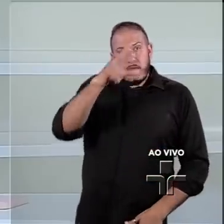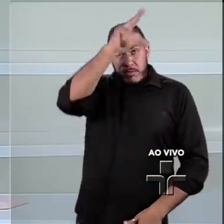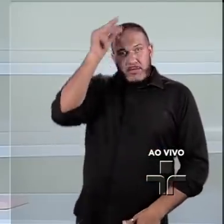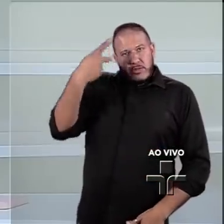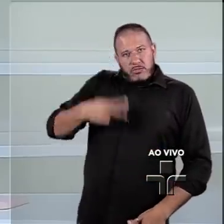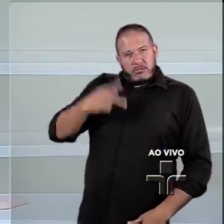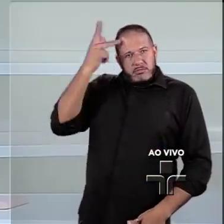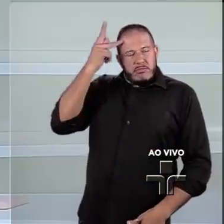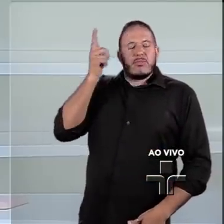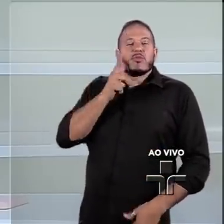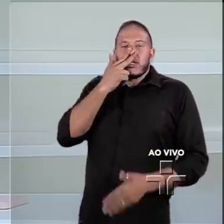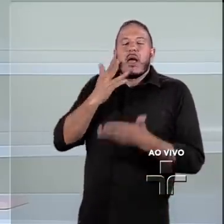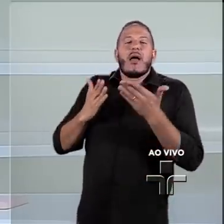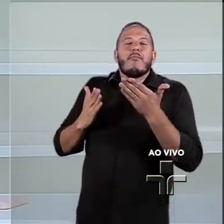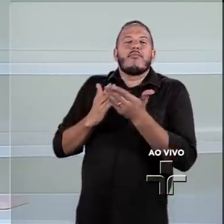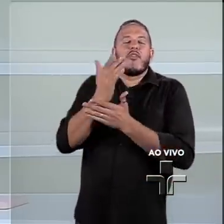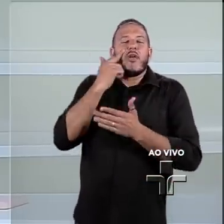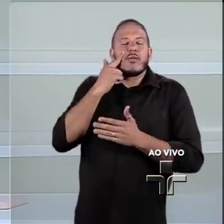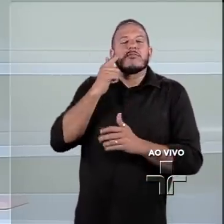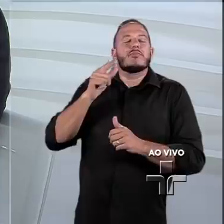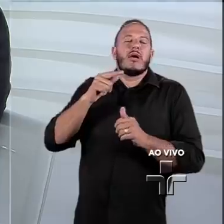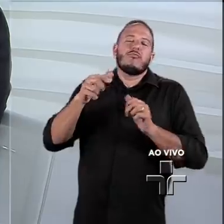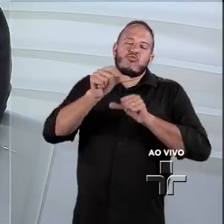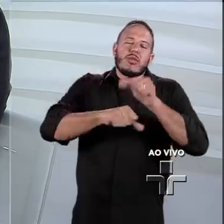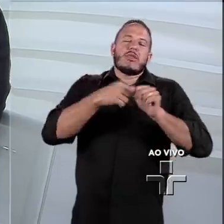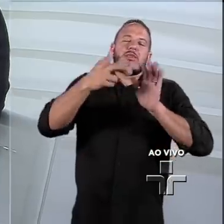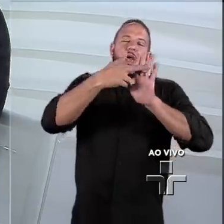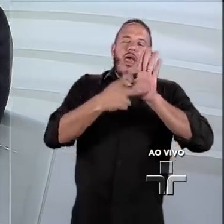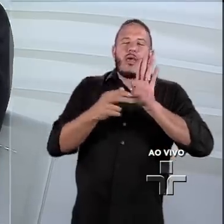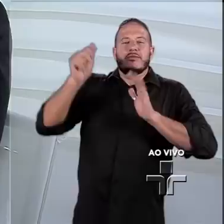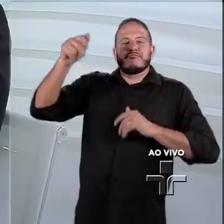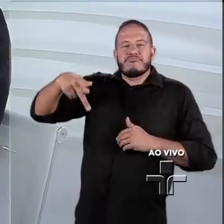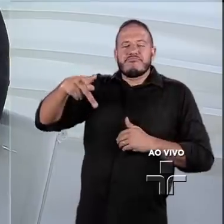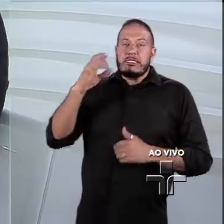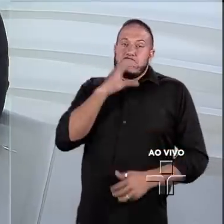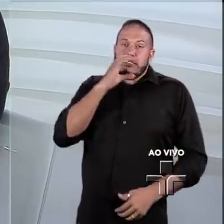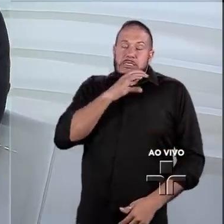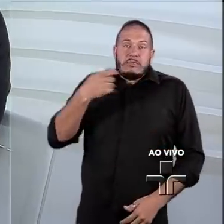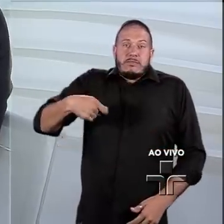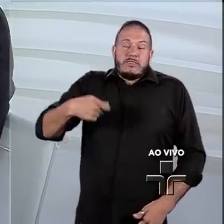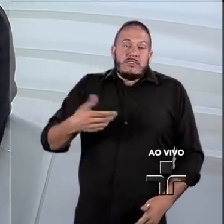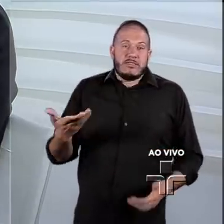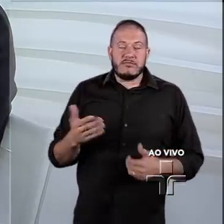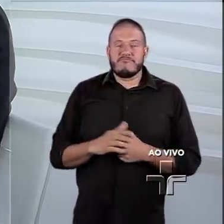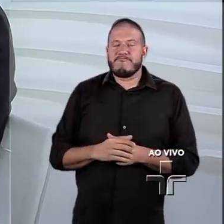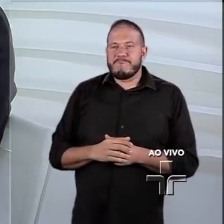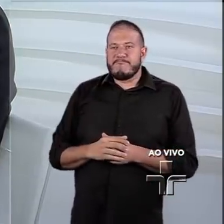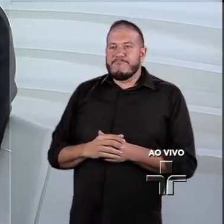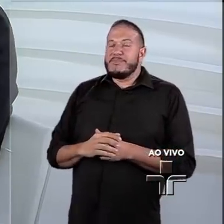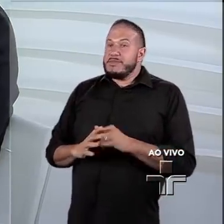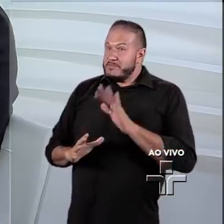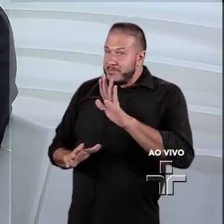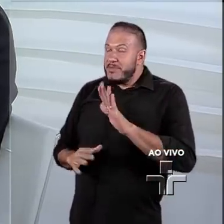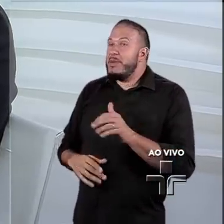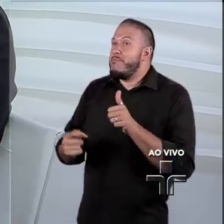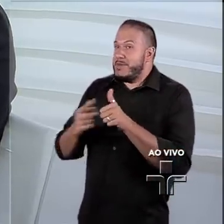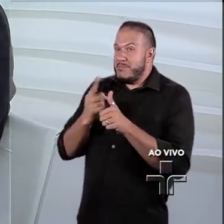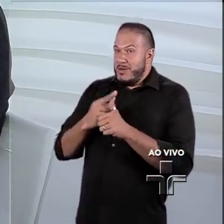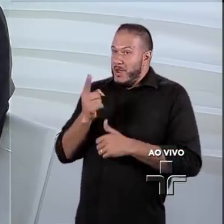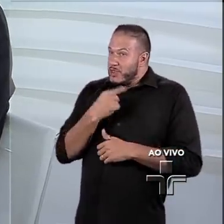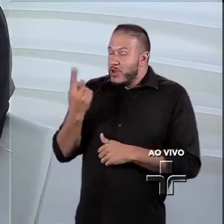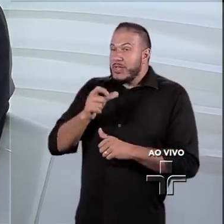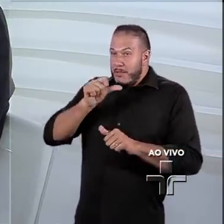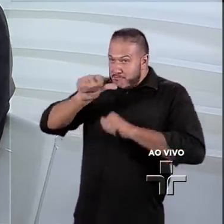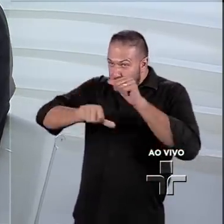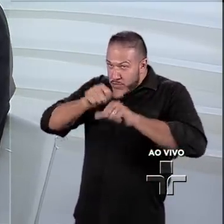da reforma da Previdência com a urgência que ela demanda? Bom, vamos lá. Primeiro, só para fazer um adendo, a nossa reforma aqui não